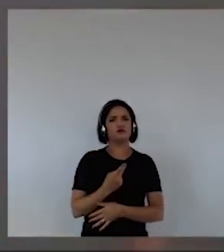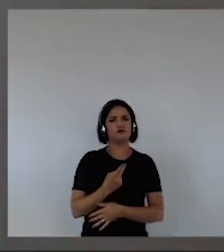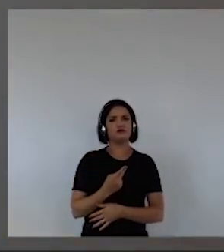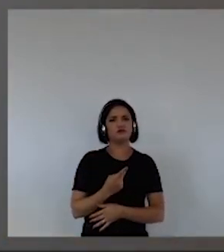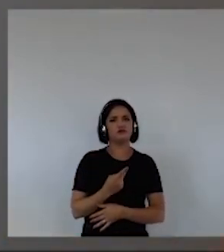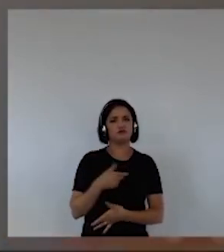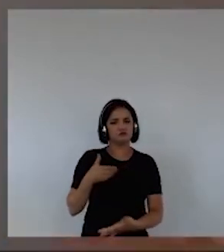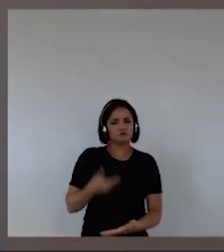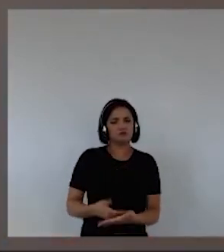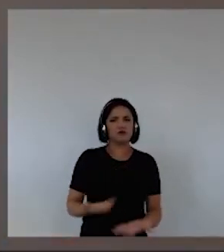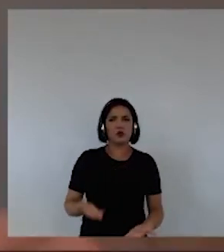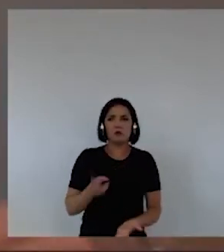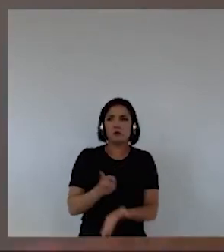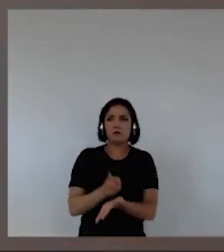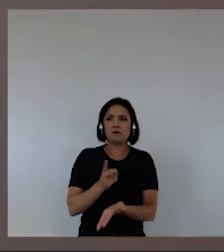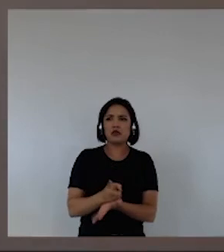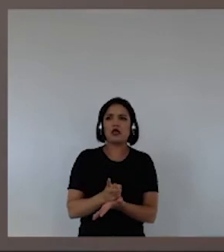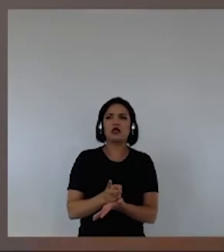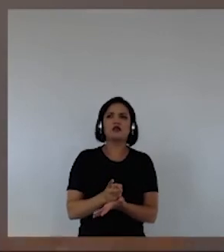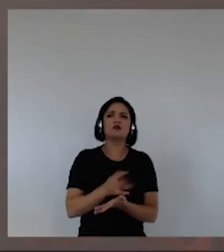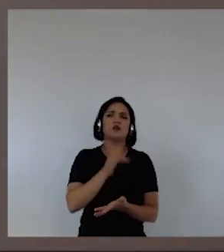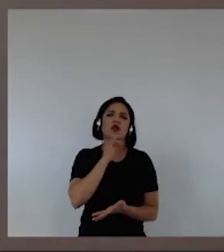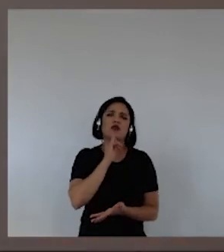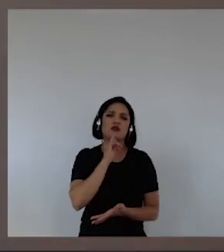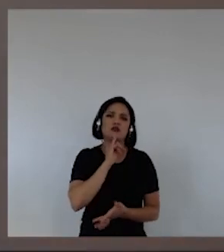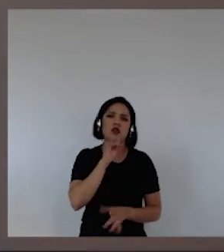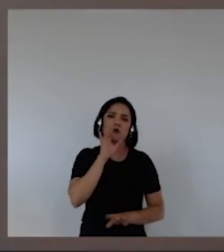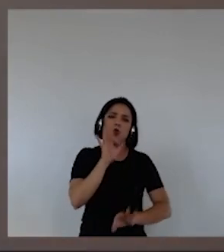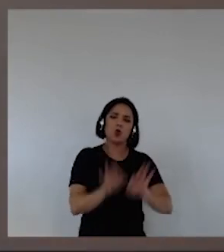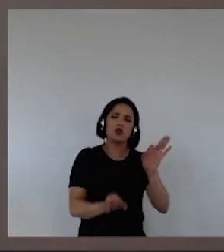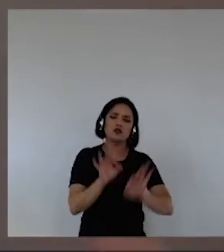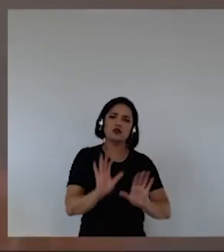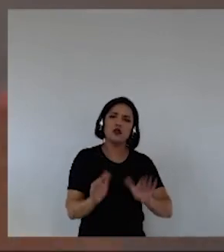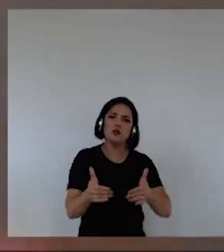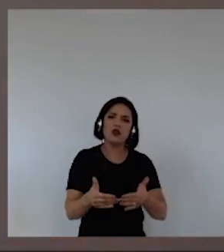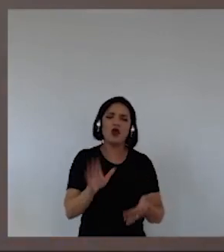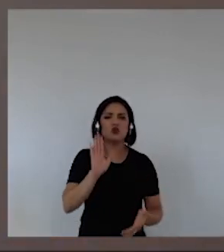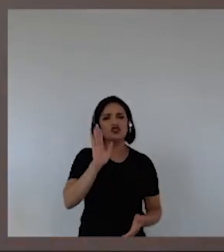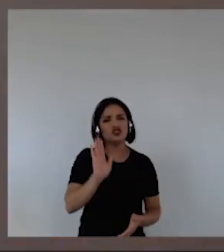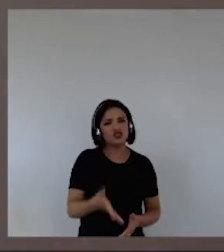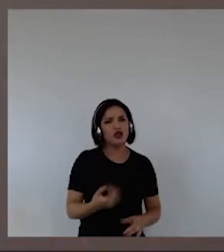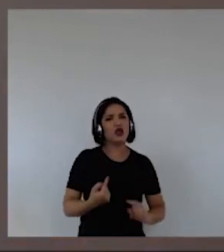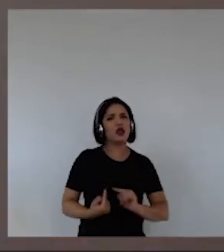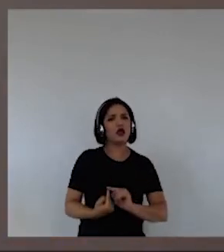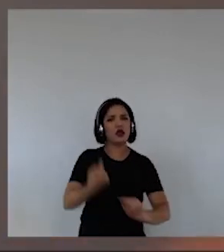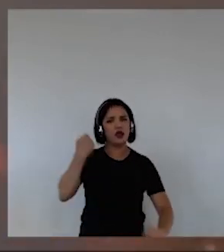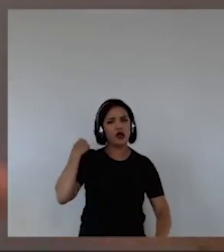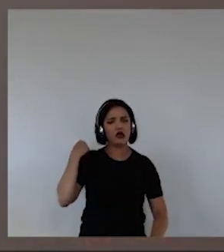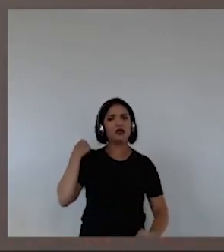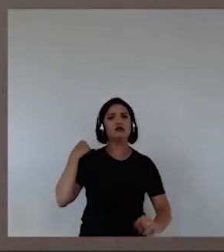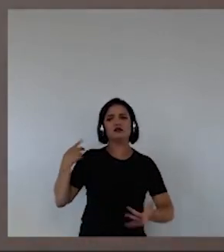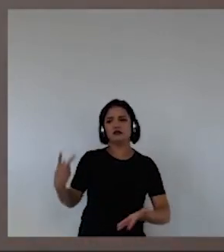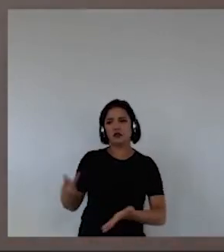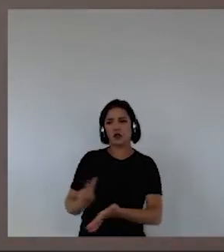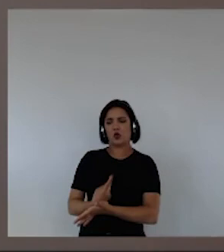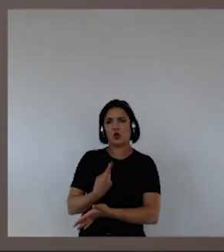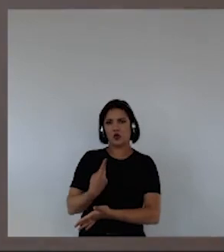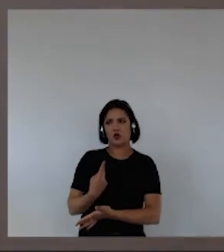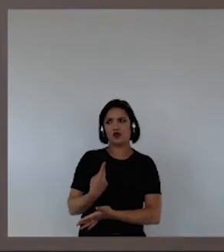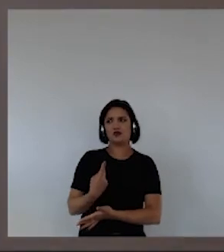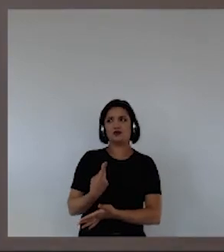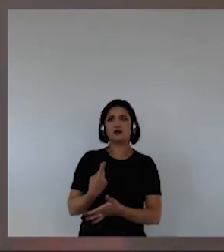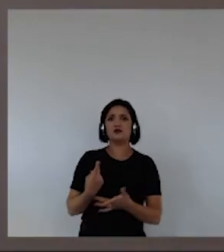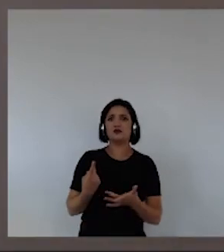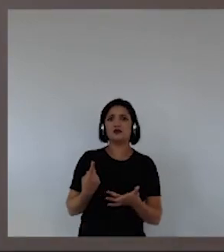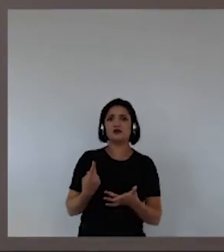Então, mesmo aqueles casos, aqueles tribunais arbitrais que já haviam sido formados antes mesmo da